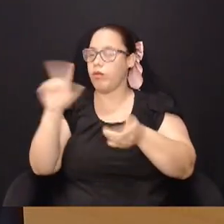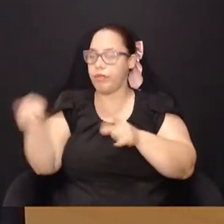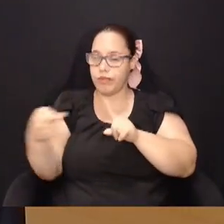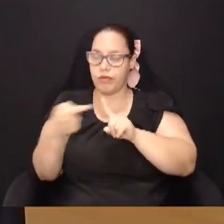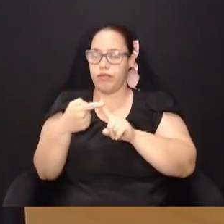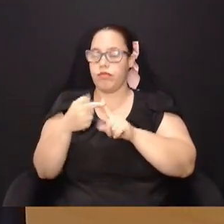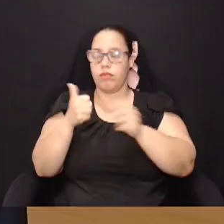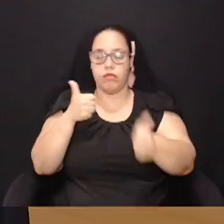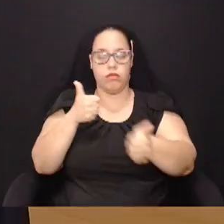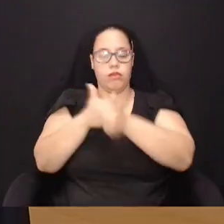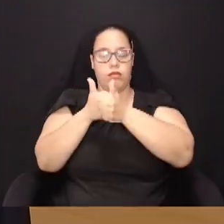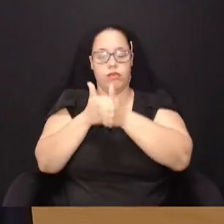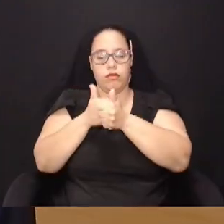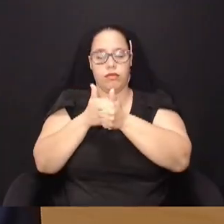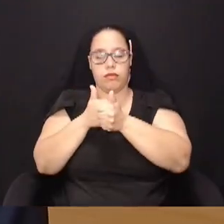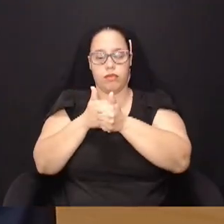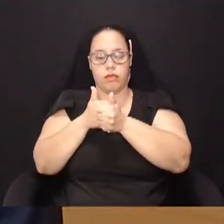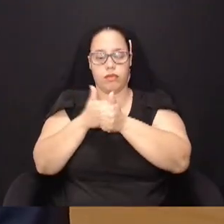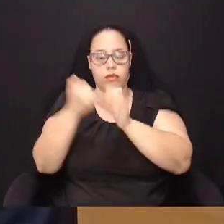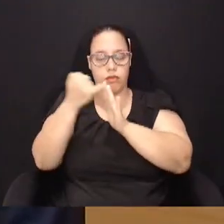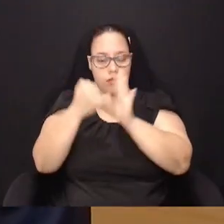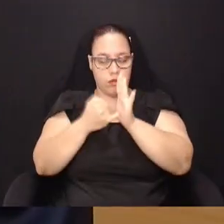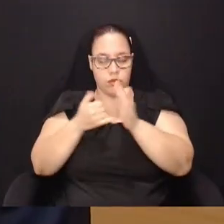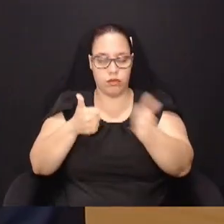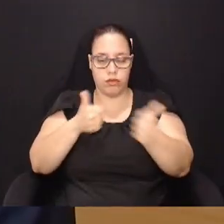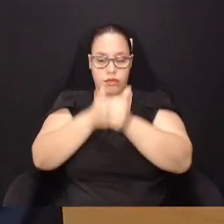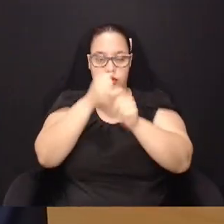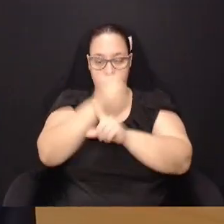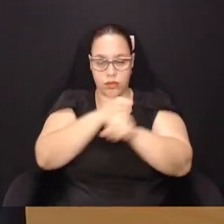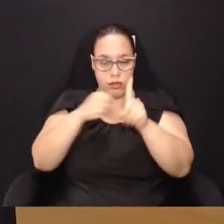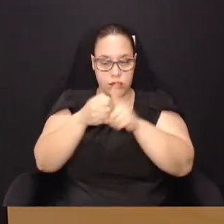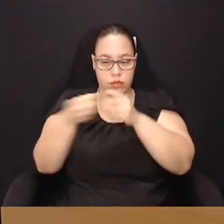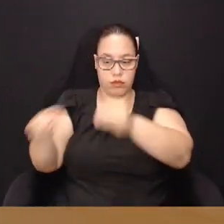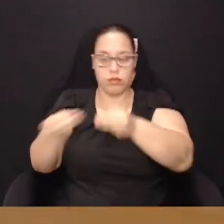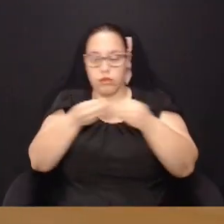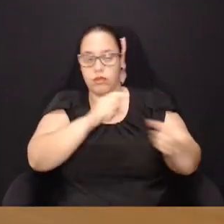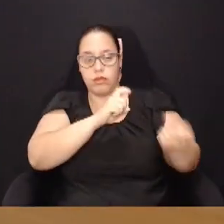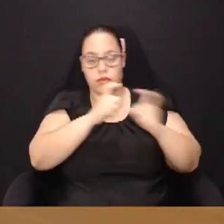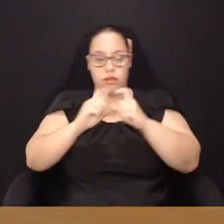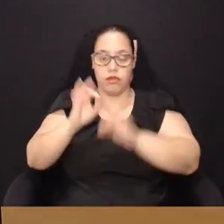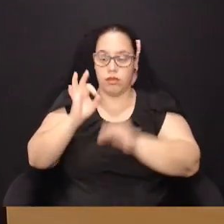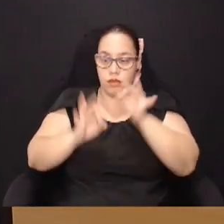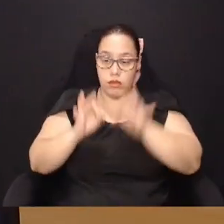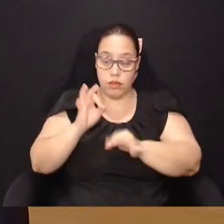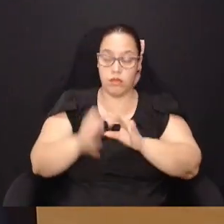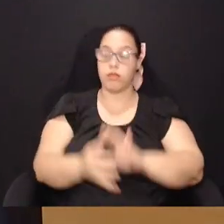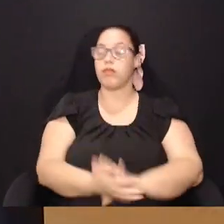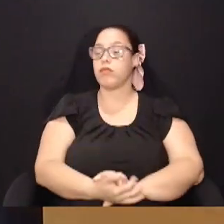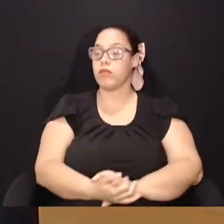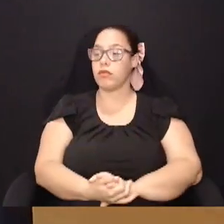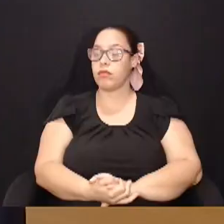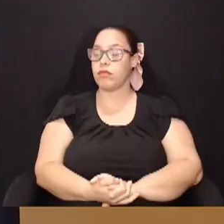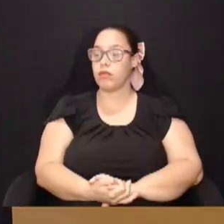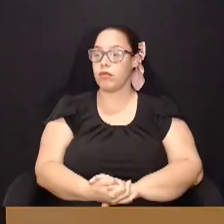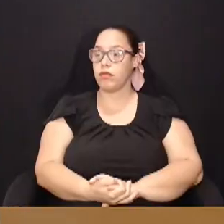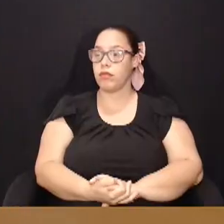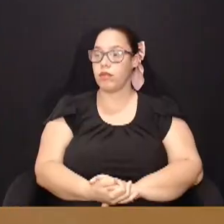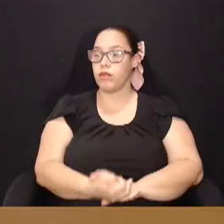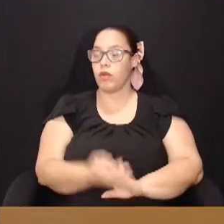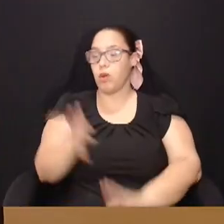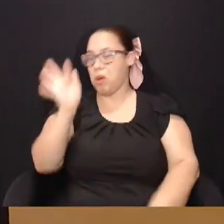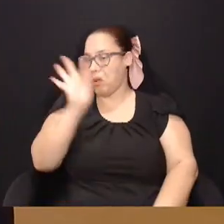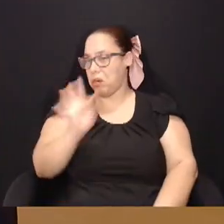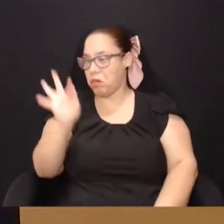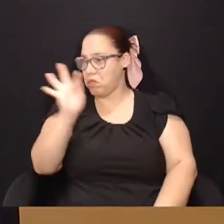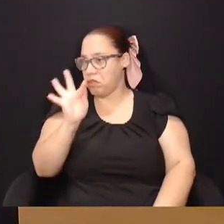as instituições, aproximar o Tribunal da sociedade, levar uma sessão de julgamento para o interior, não é? Trazer universitários, trazer a